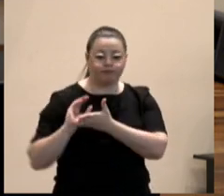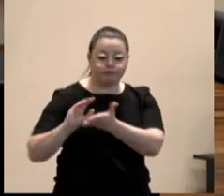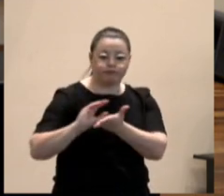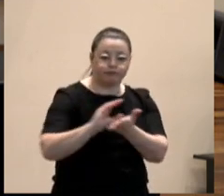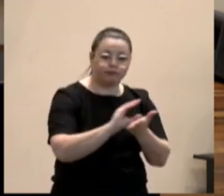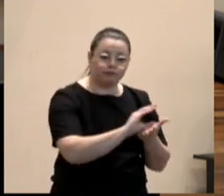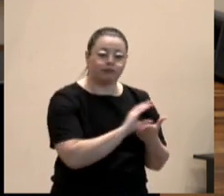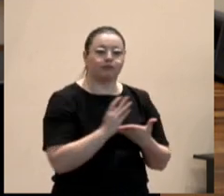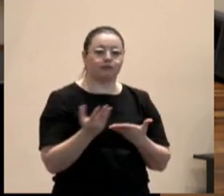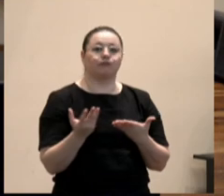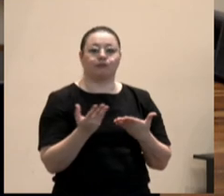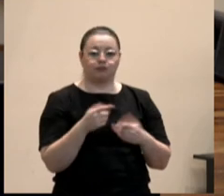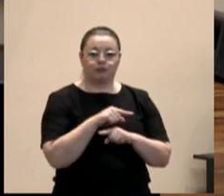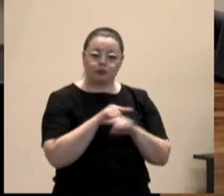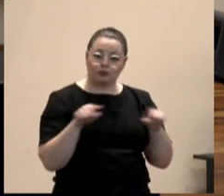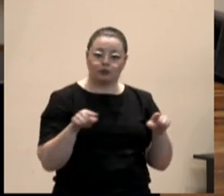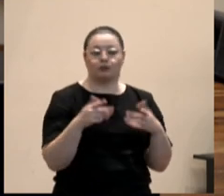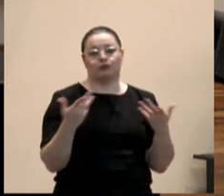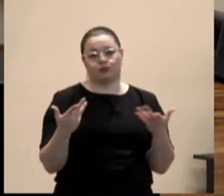que a União